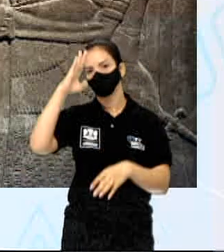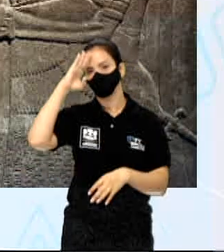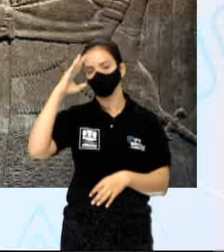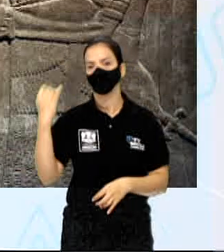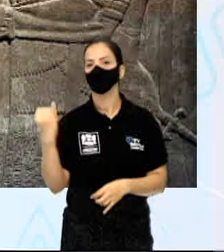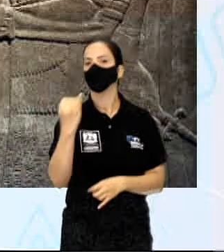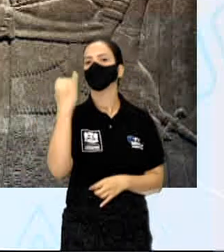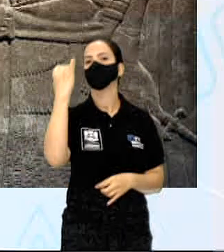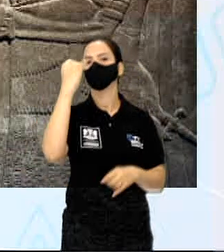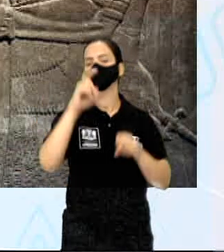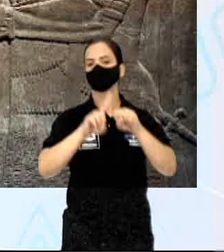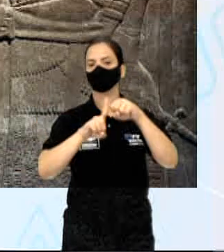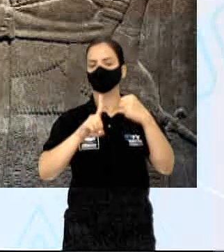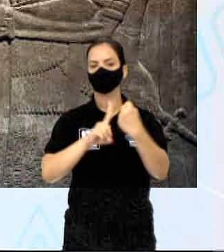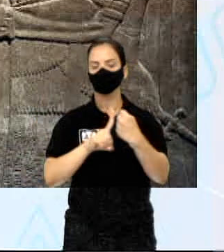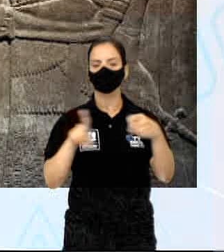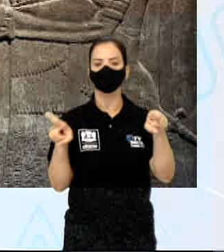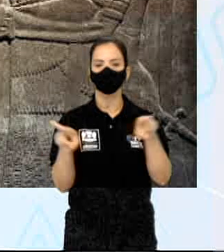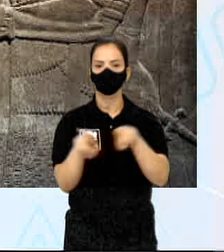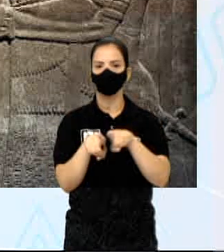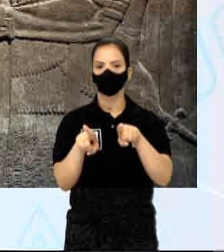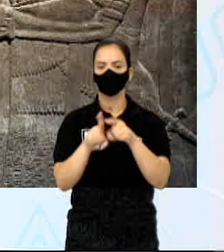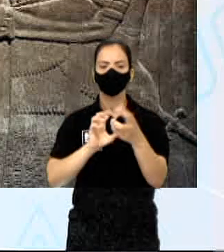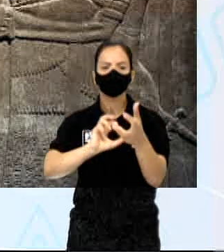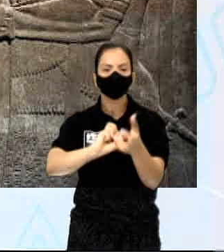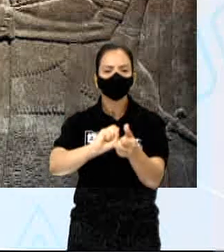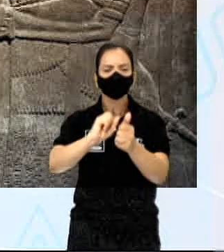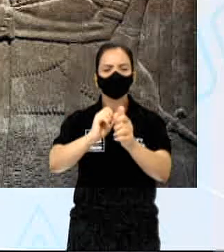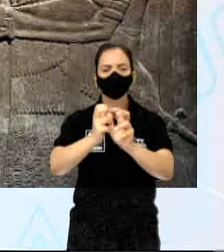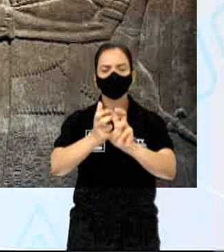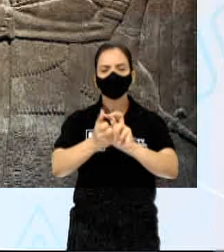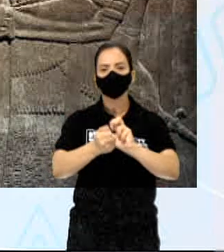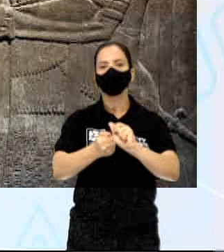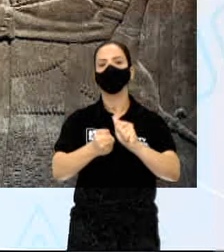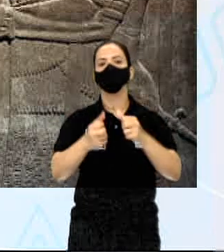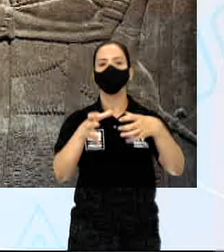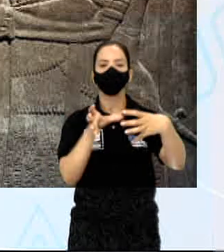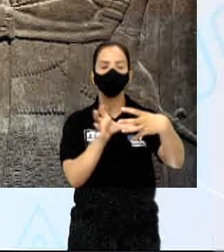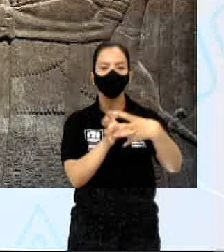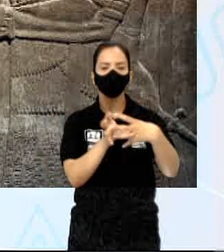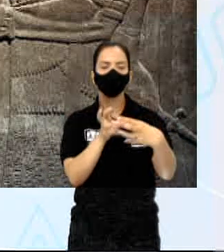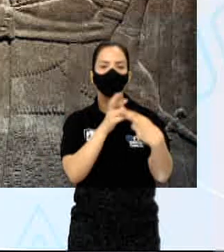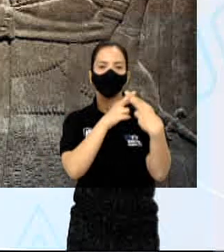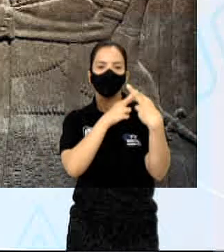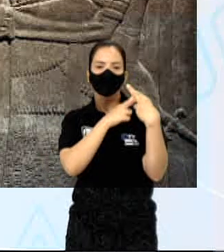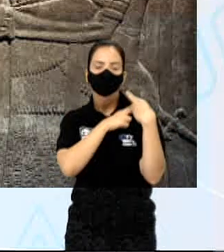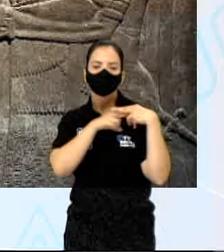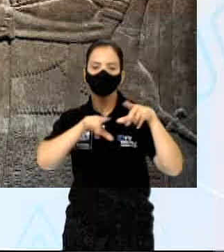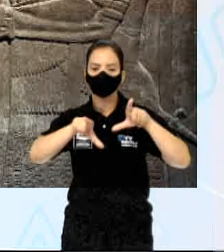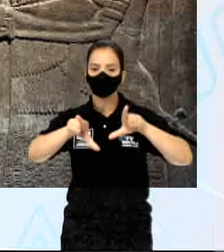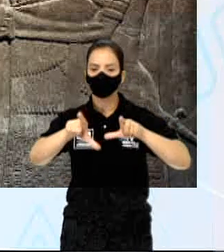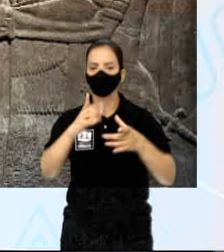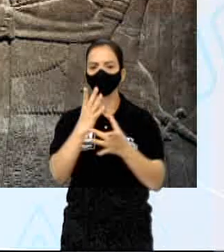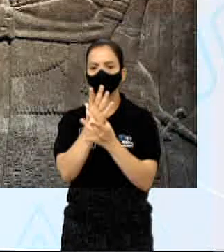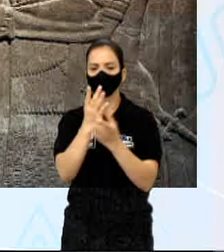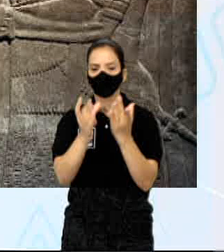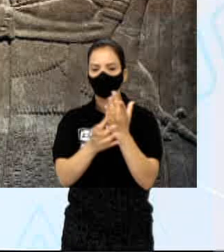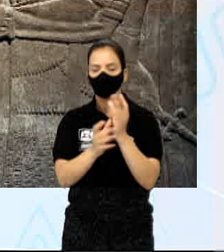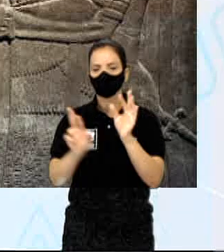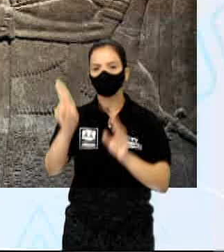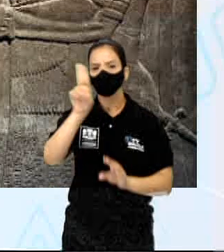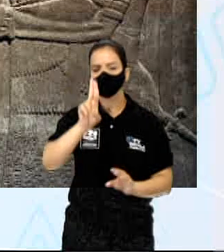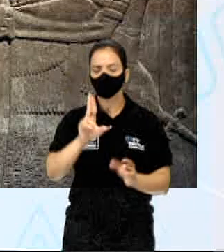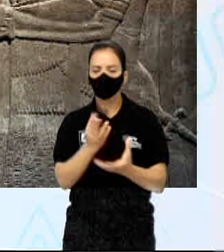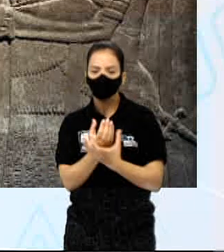também. Nós tínhamos também, gente, os artesãos, que eram os grandes responsáveis aí pelos trabalhos manuais,